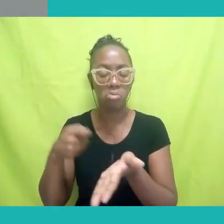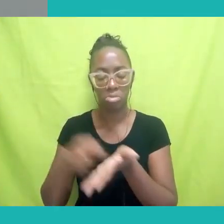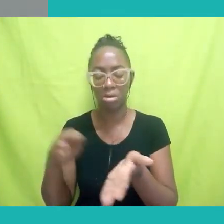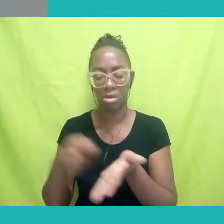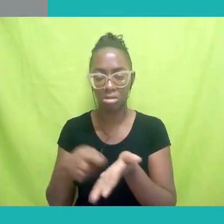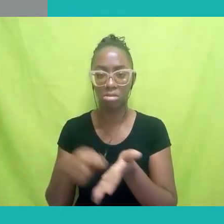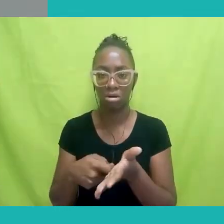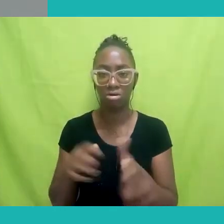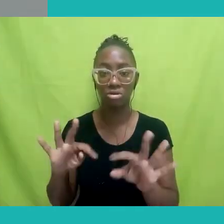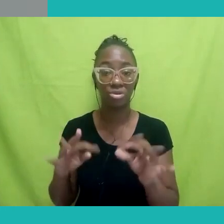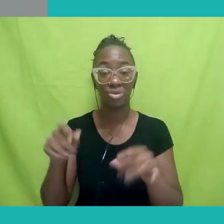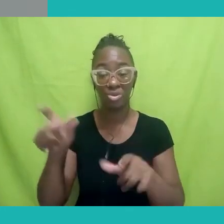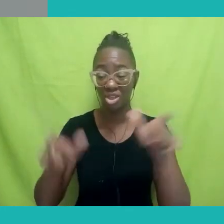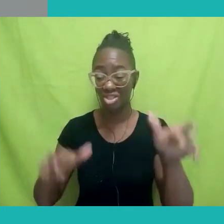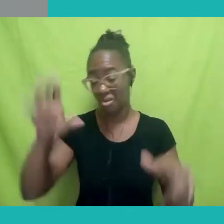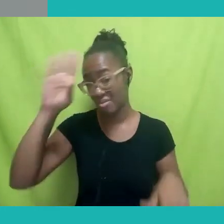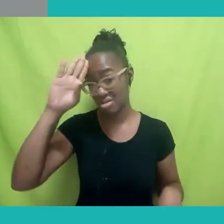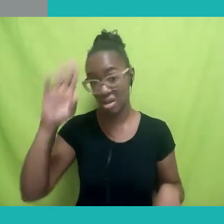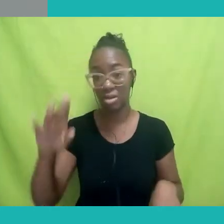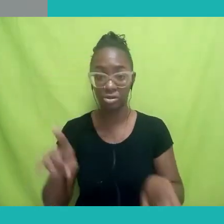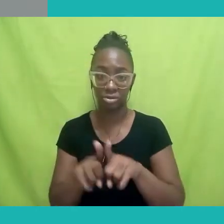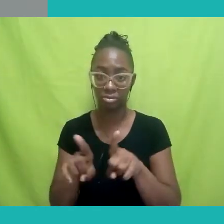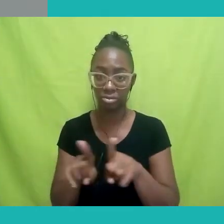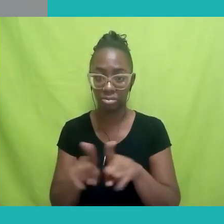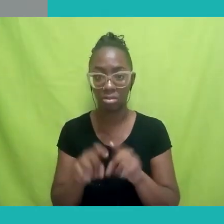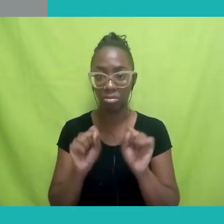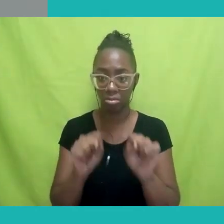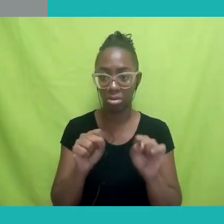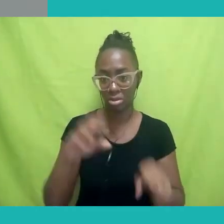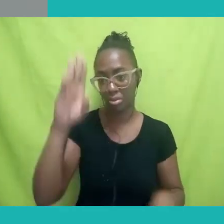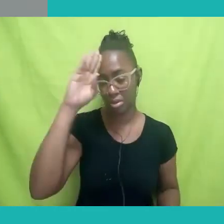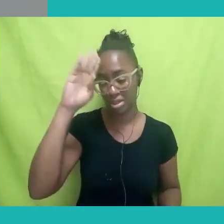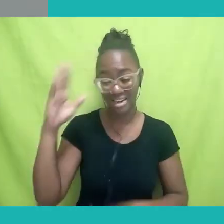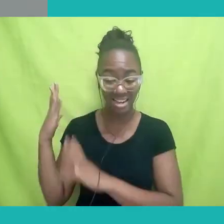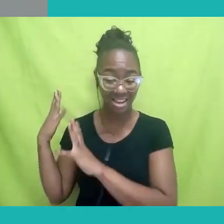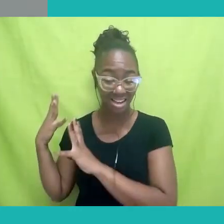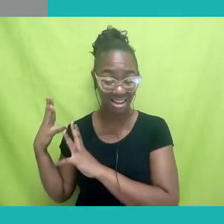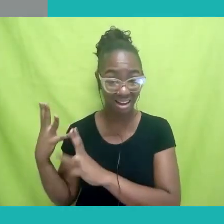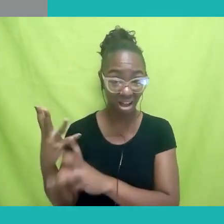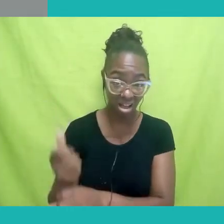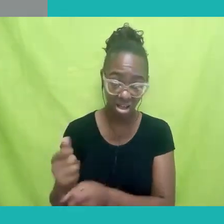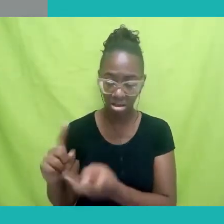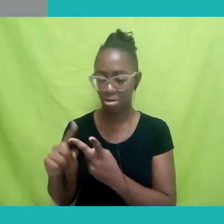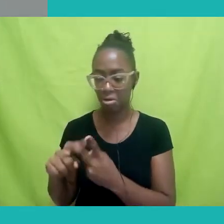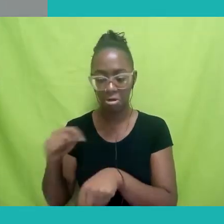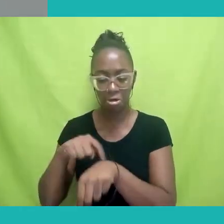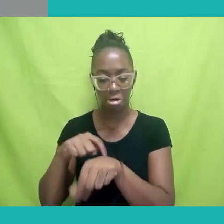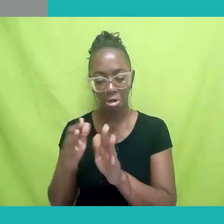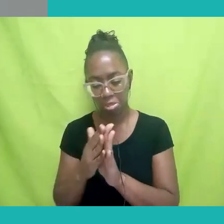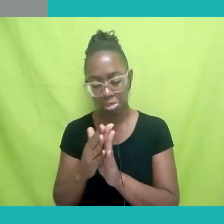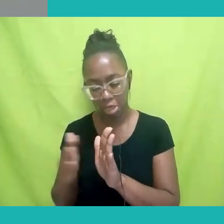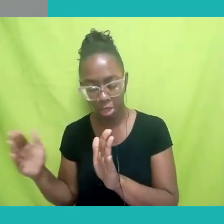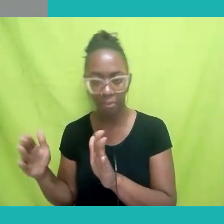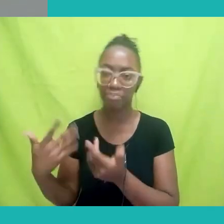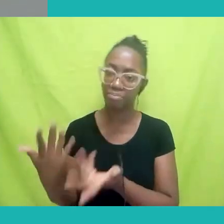que todos os militares estão inerentes, seja um militar de carreira, seja um militar temporário. Então, ele sempre